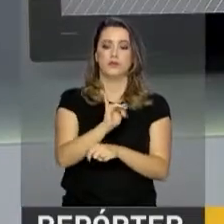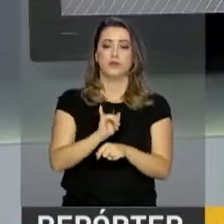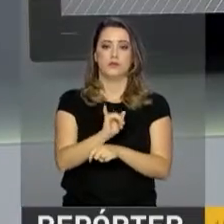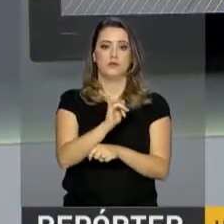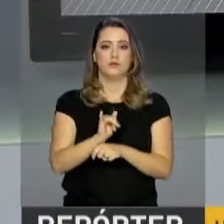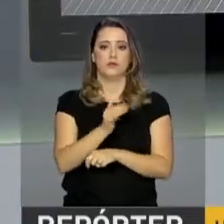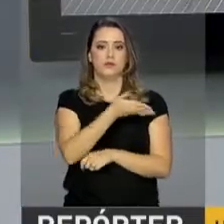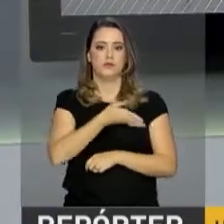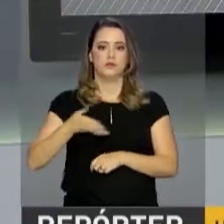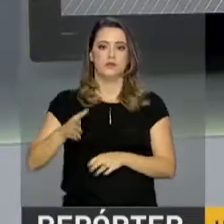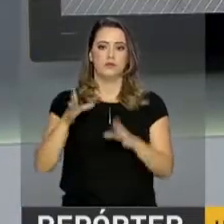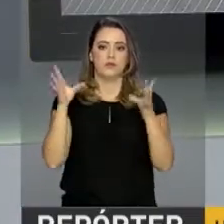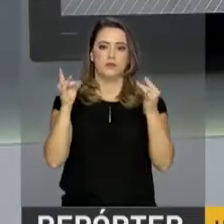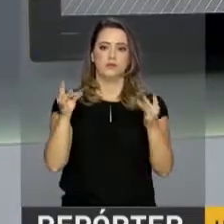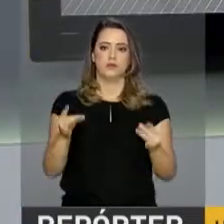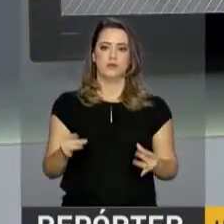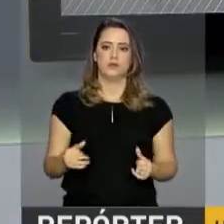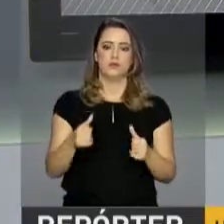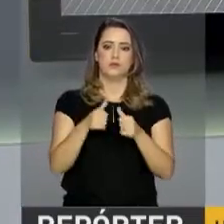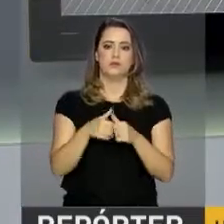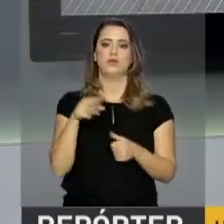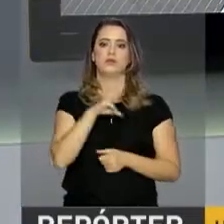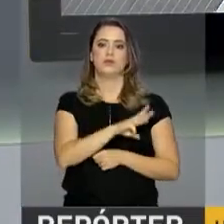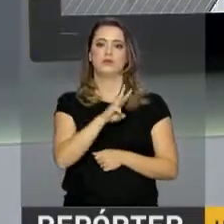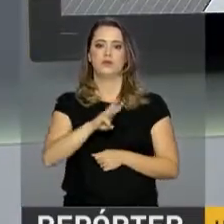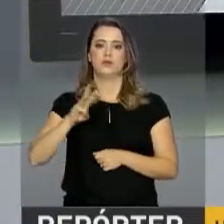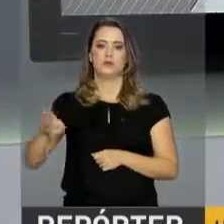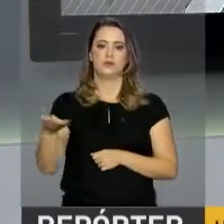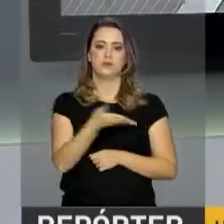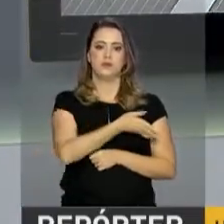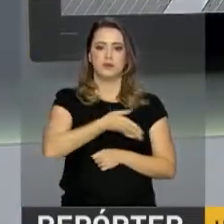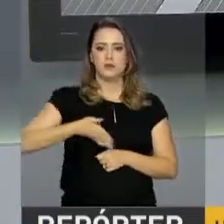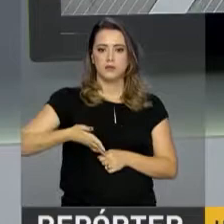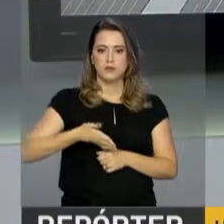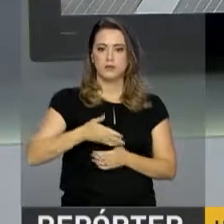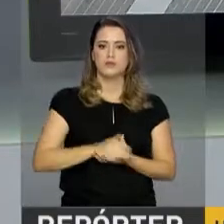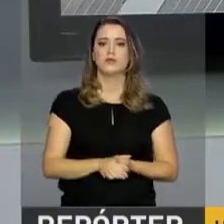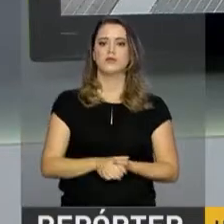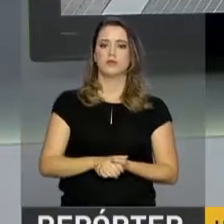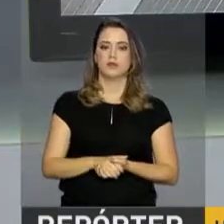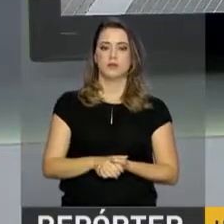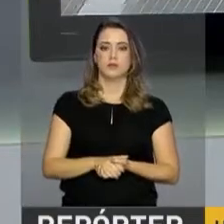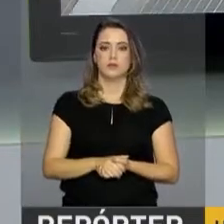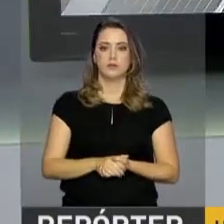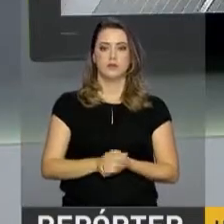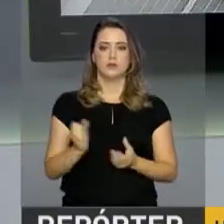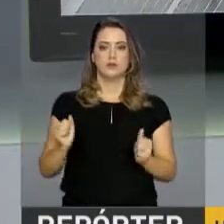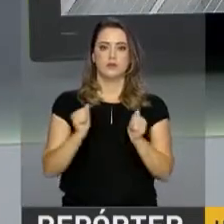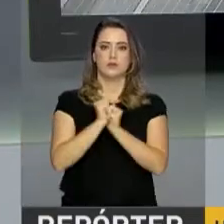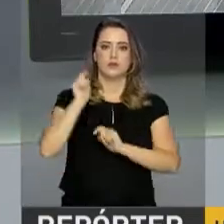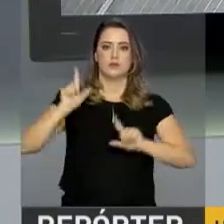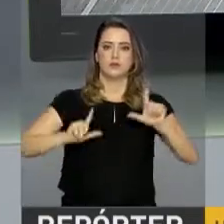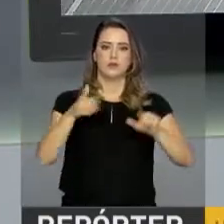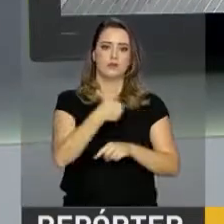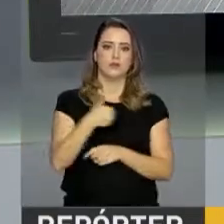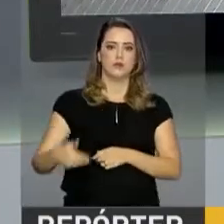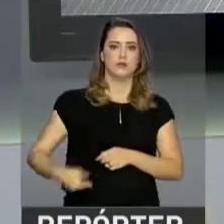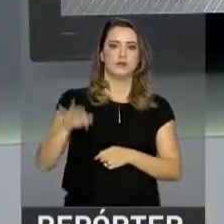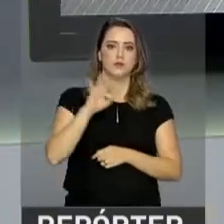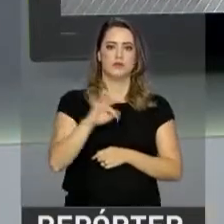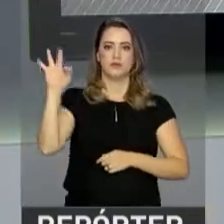as reportagens no YouTube. Toda a nossa programação também está na página da NBR na internet. Continuem com a gente na